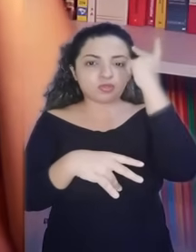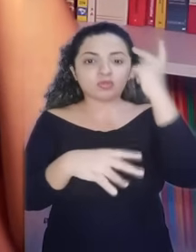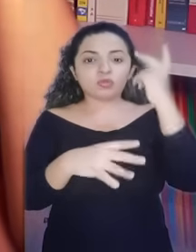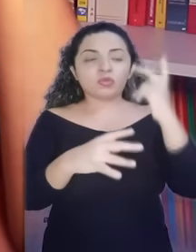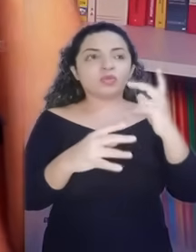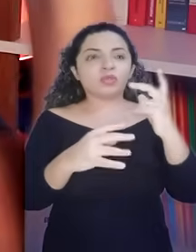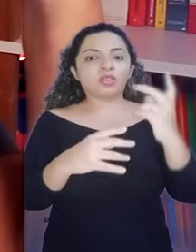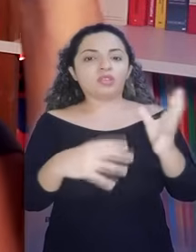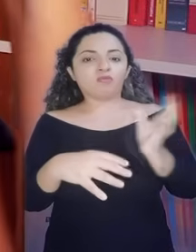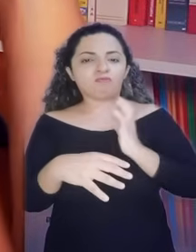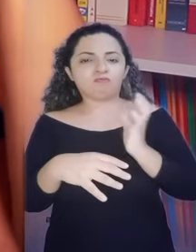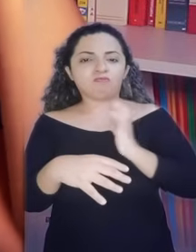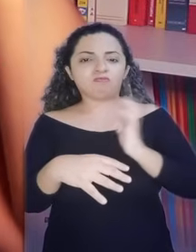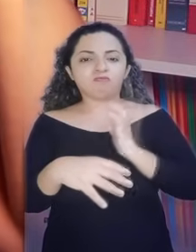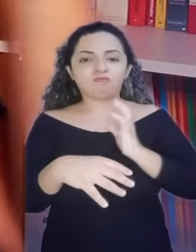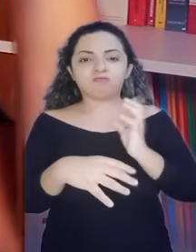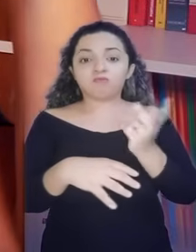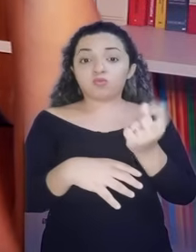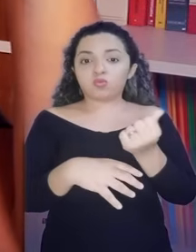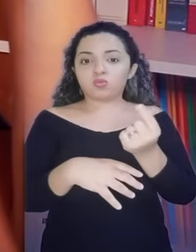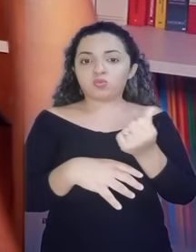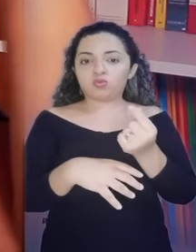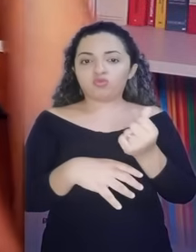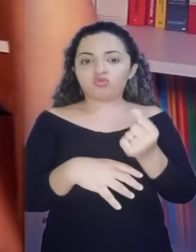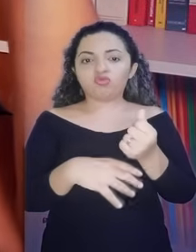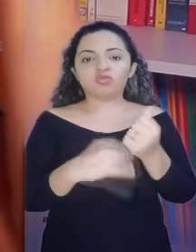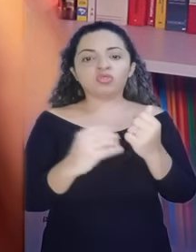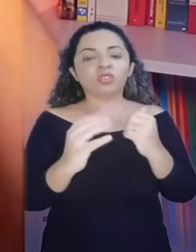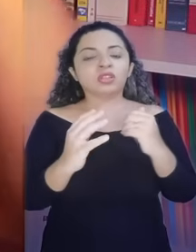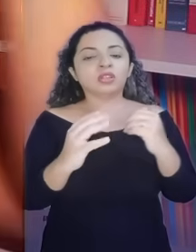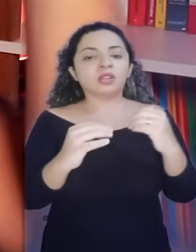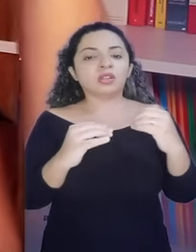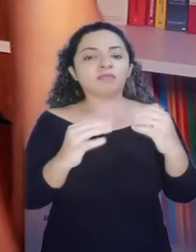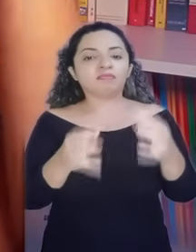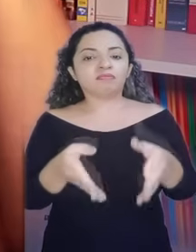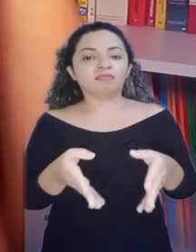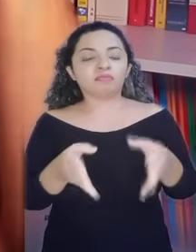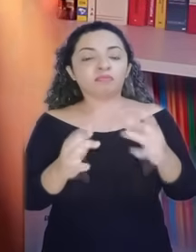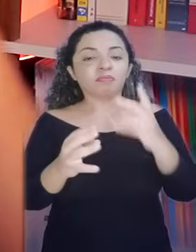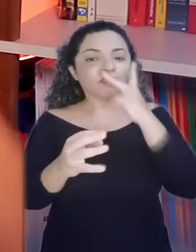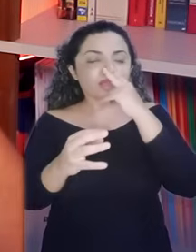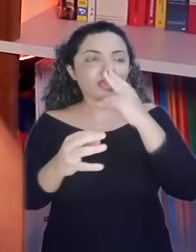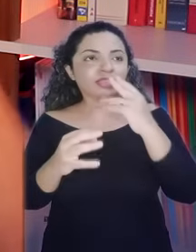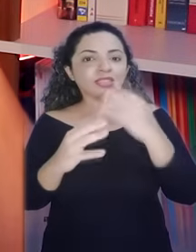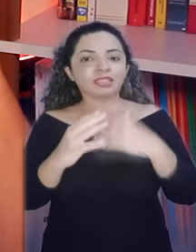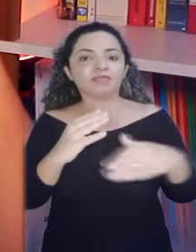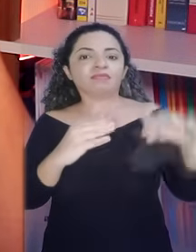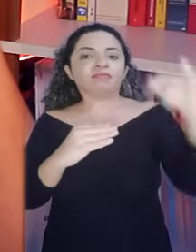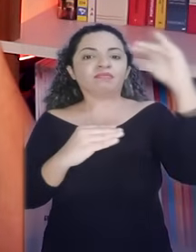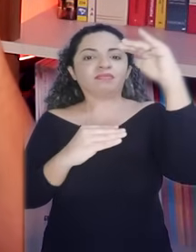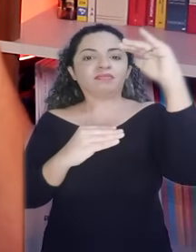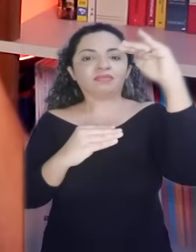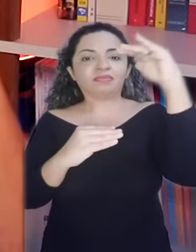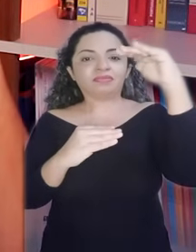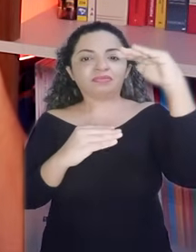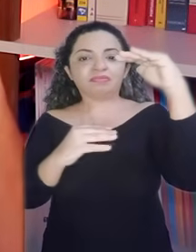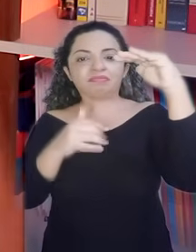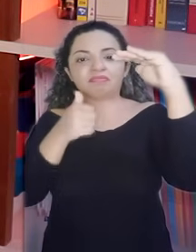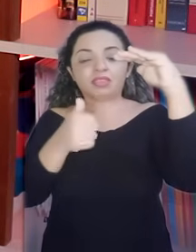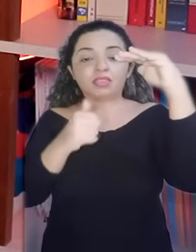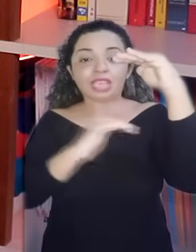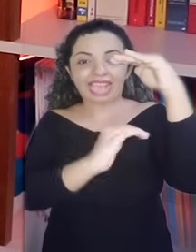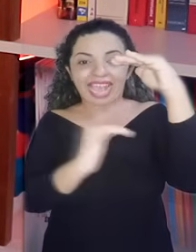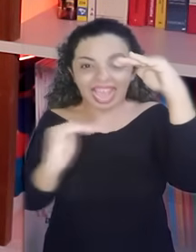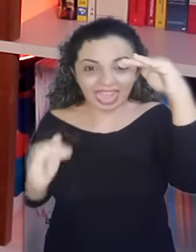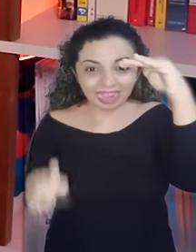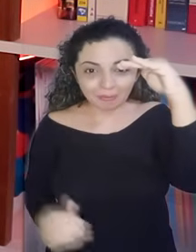dominante, financeira, ela mora num primeiro pavimento, num primeiro andar, e o subterrâneo é ocupado